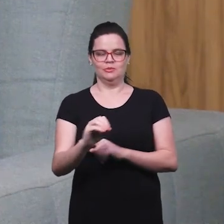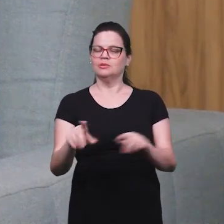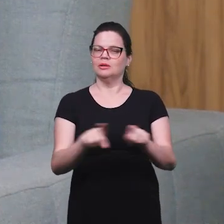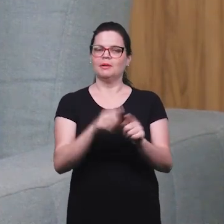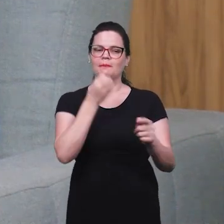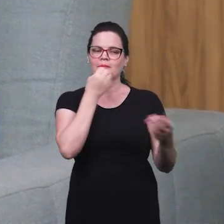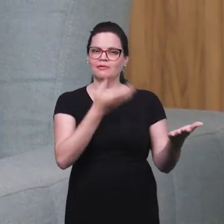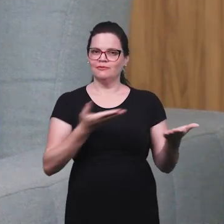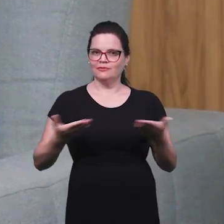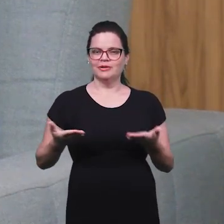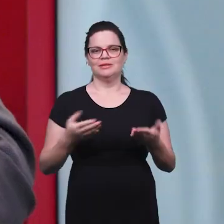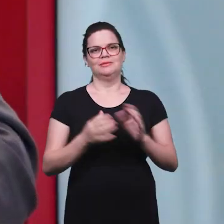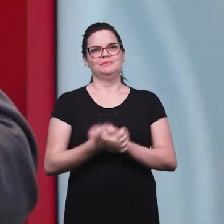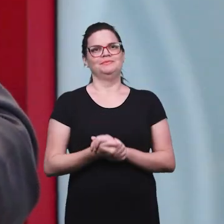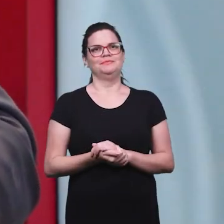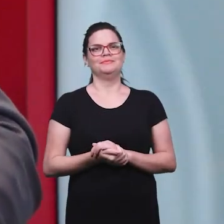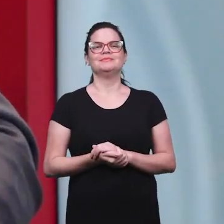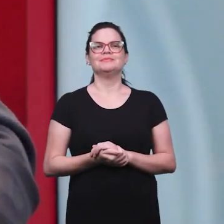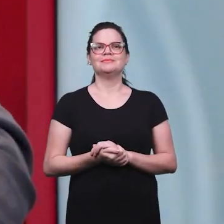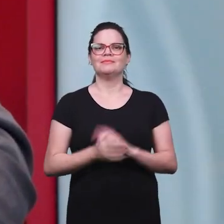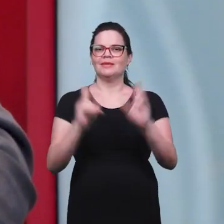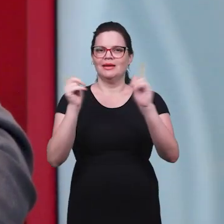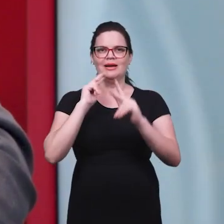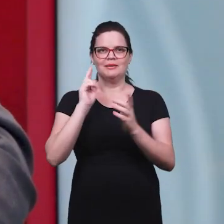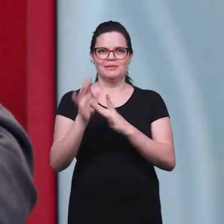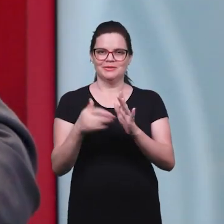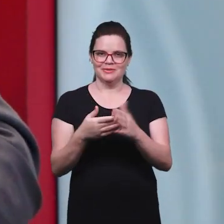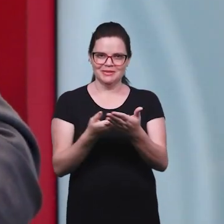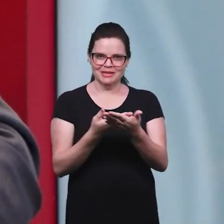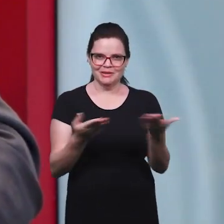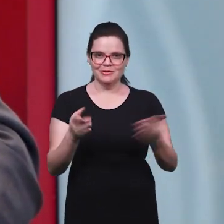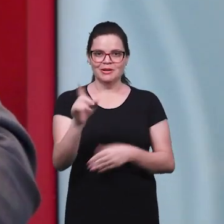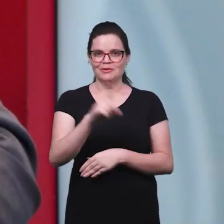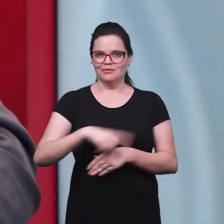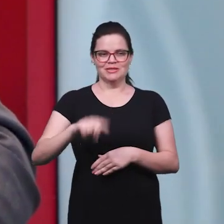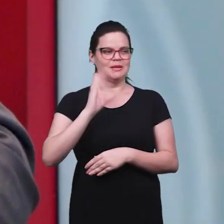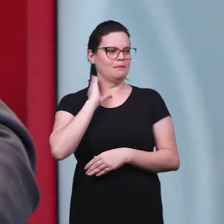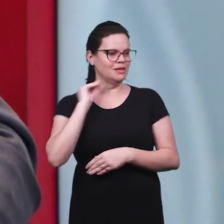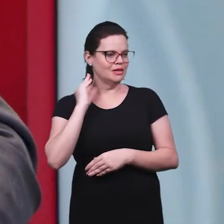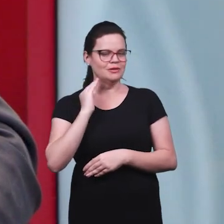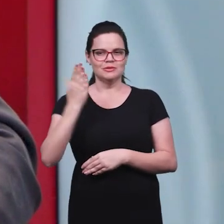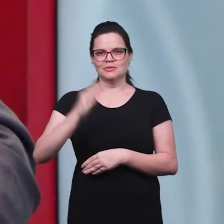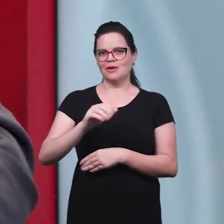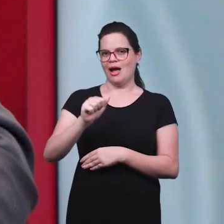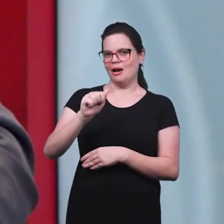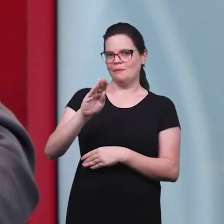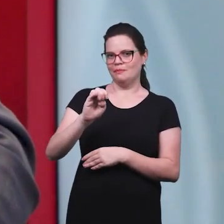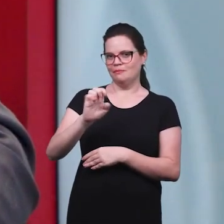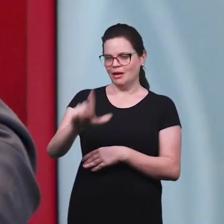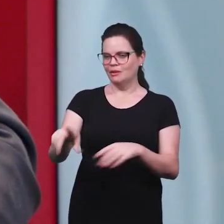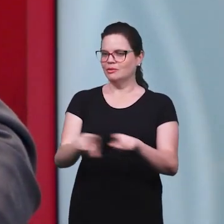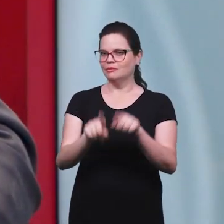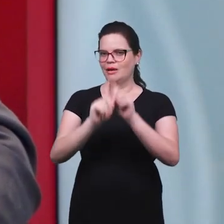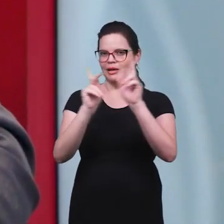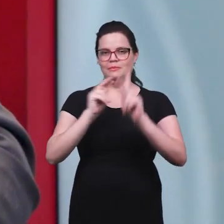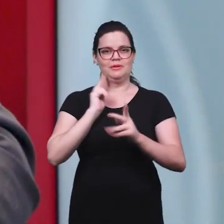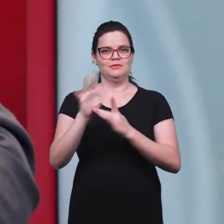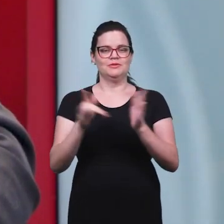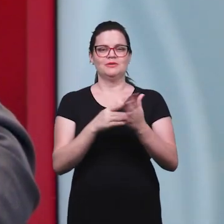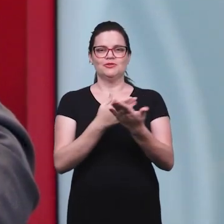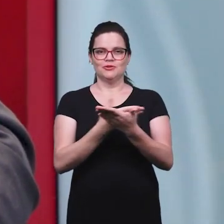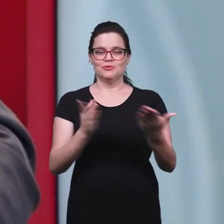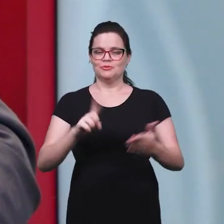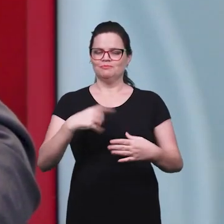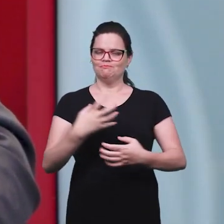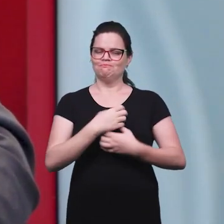bem-vindo, pastor Cosme. Pastor Abel, paz do Senhor Jesus, a paz do Senhor pastor Bísio. É uma alegria imensa participar desse